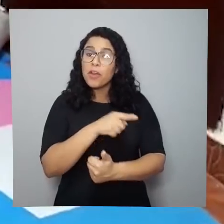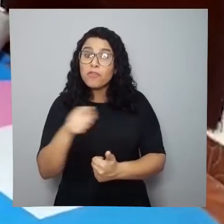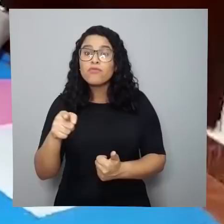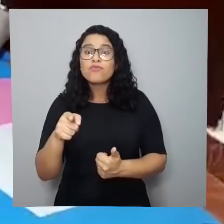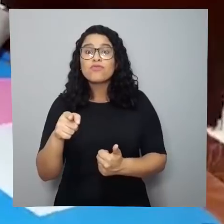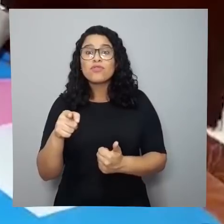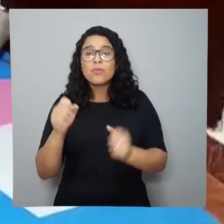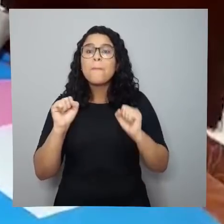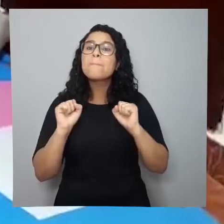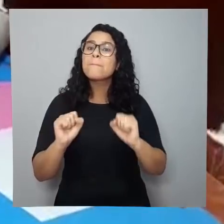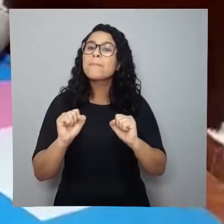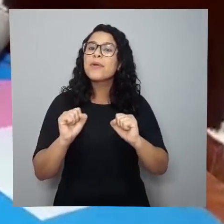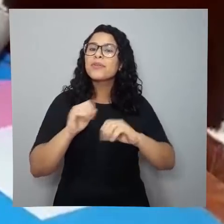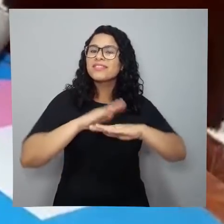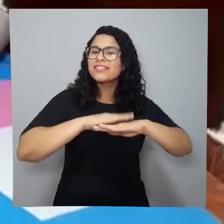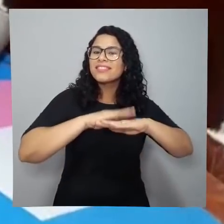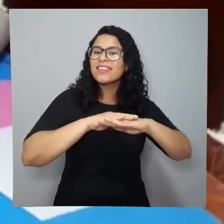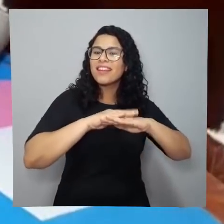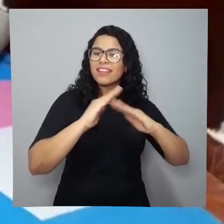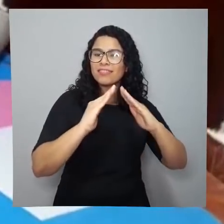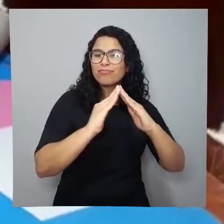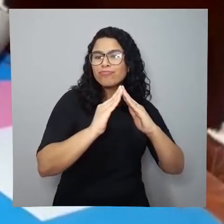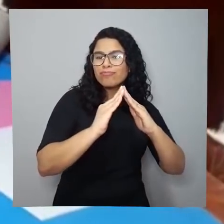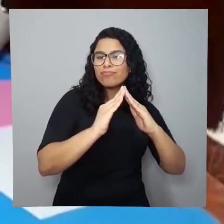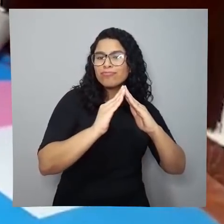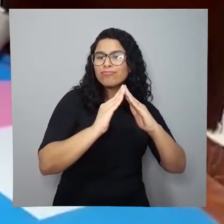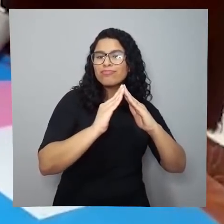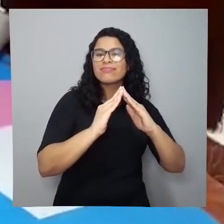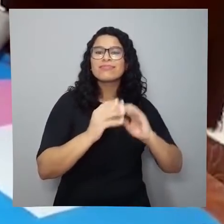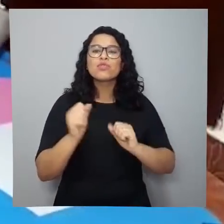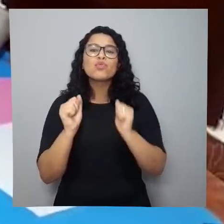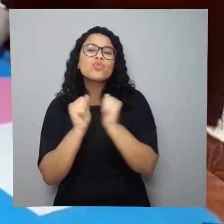podem fazer em casa com a mamãe.